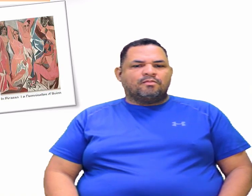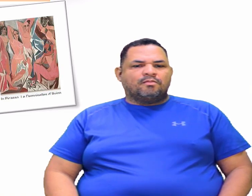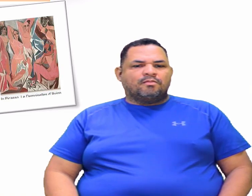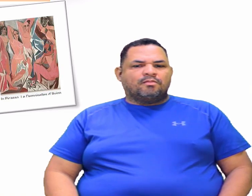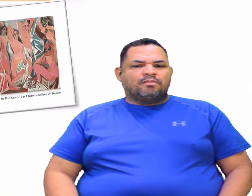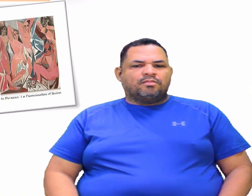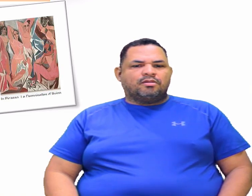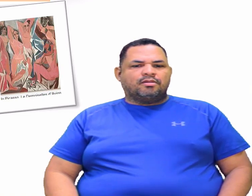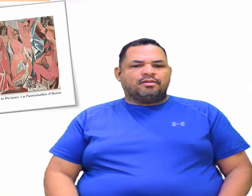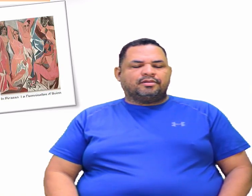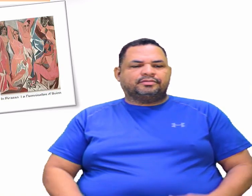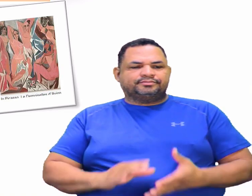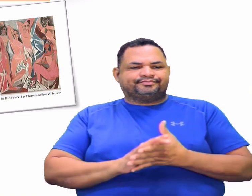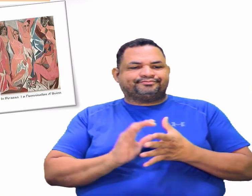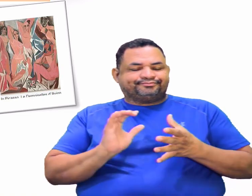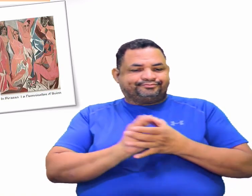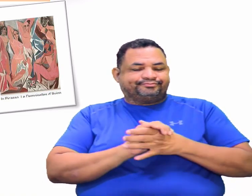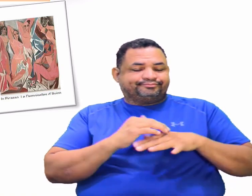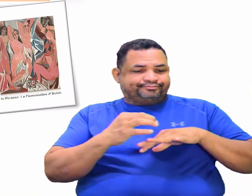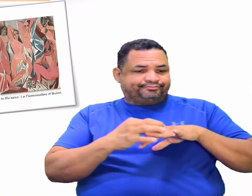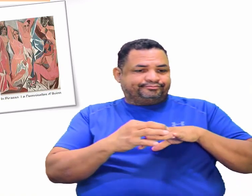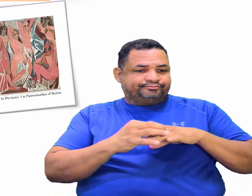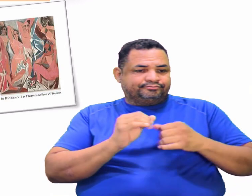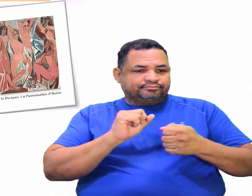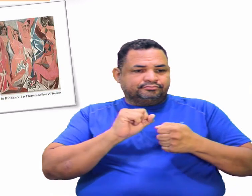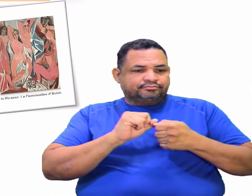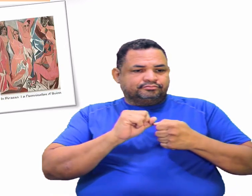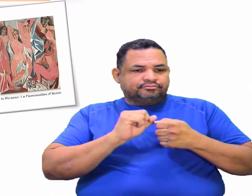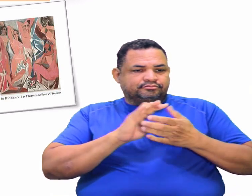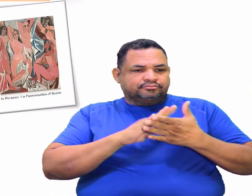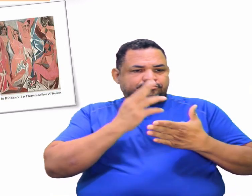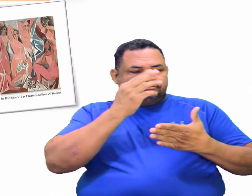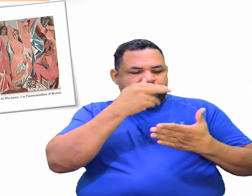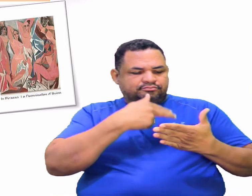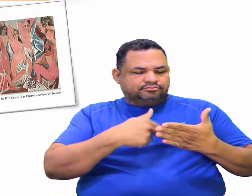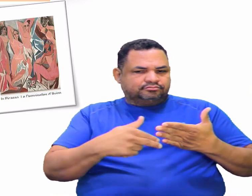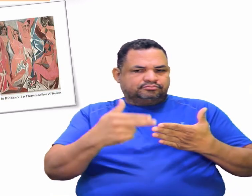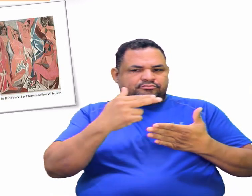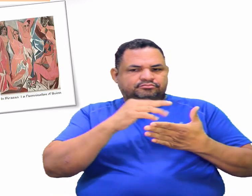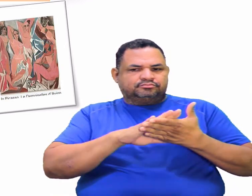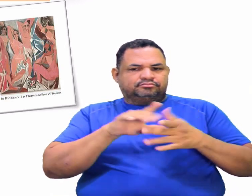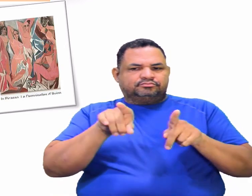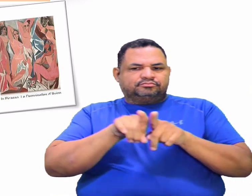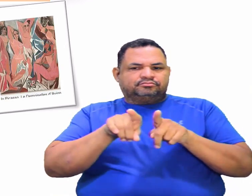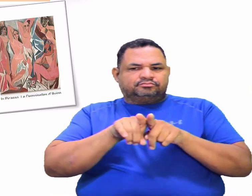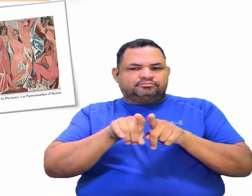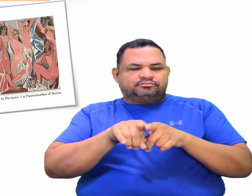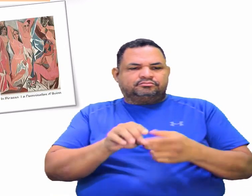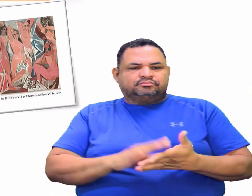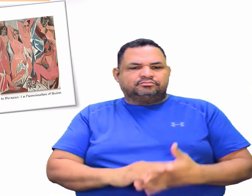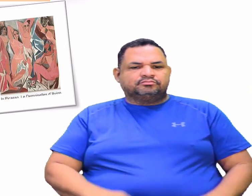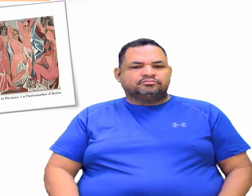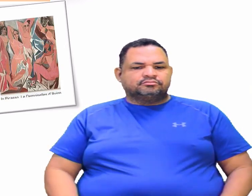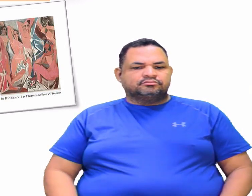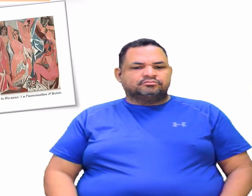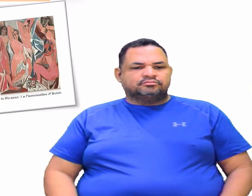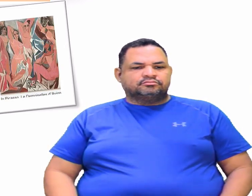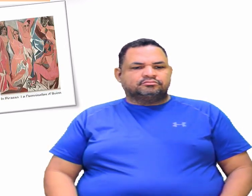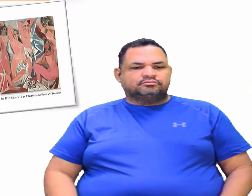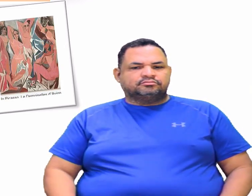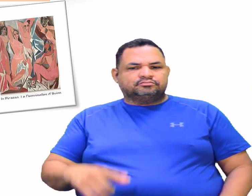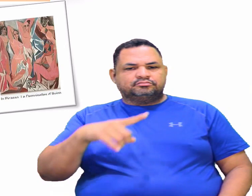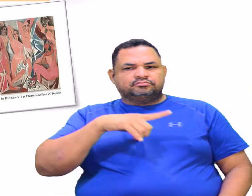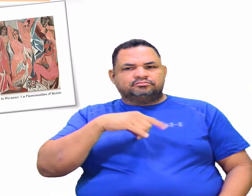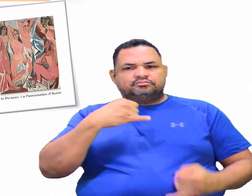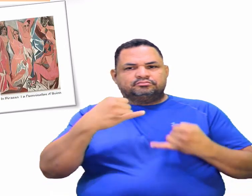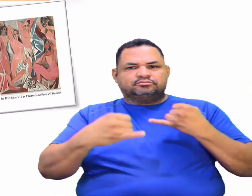né então a esposa dele ele fez um retrato dela e aqui temos também um uma uma espécie de paródia uma brincadeira